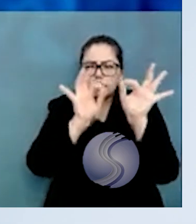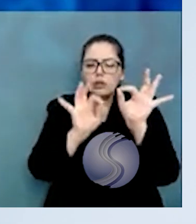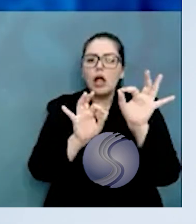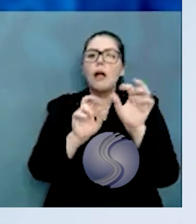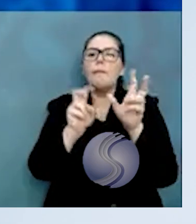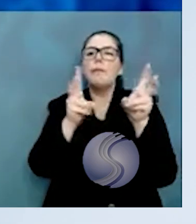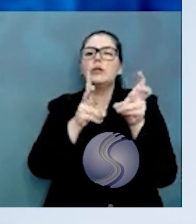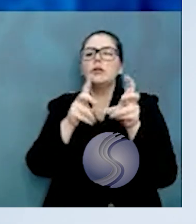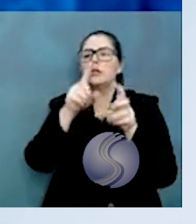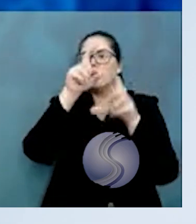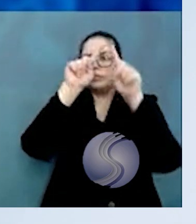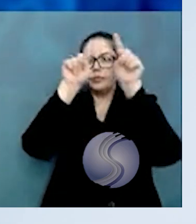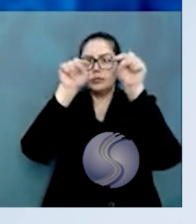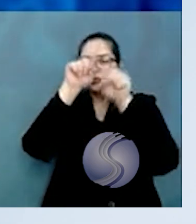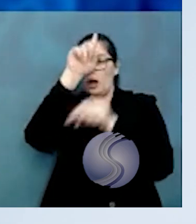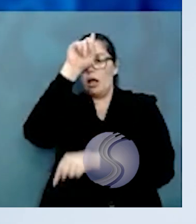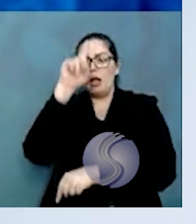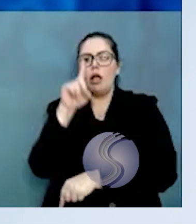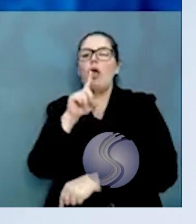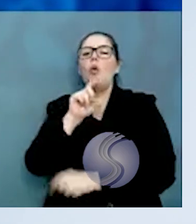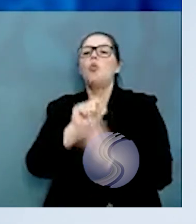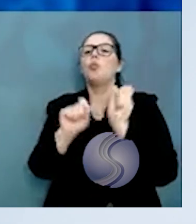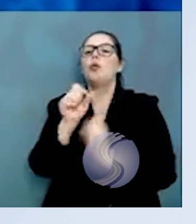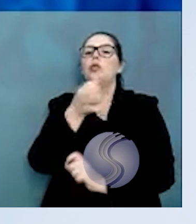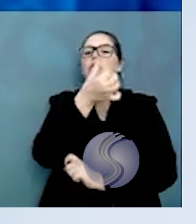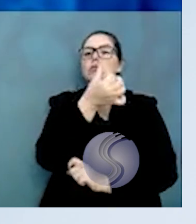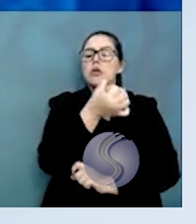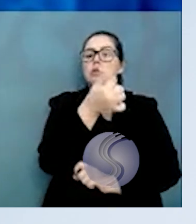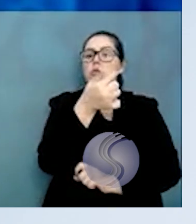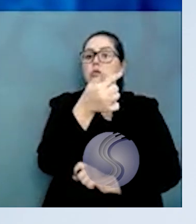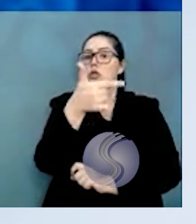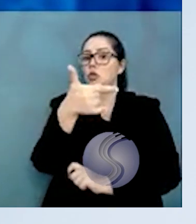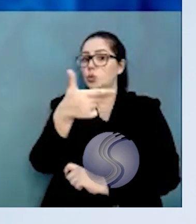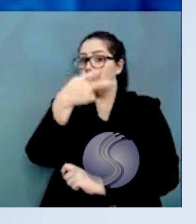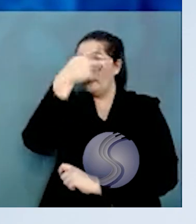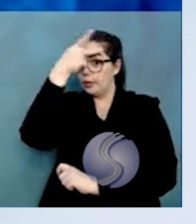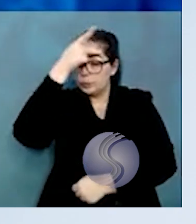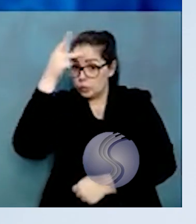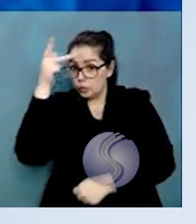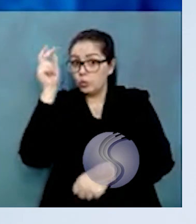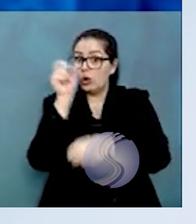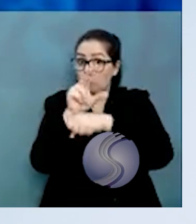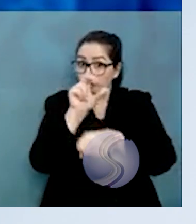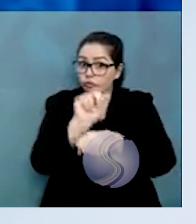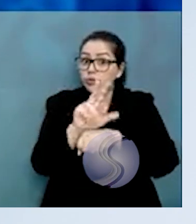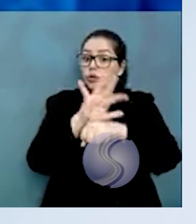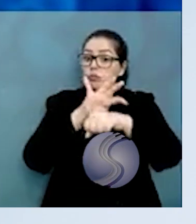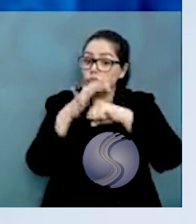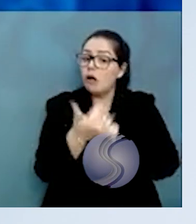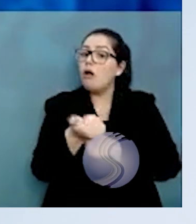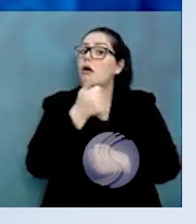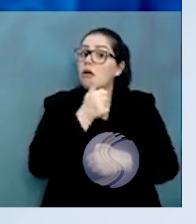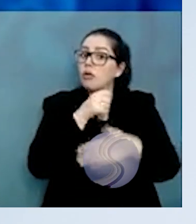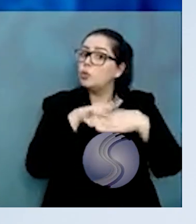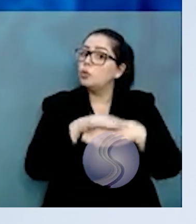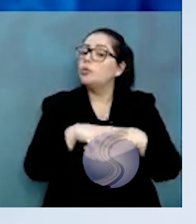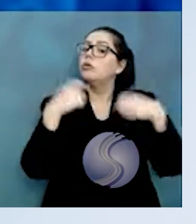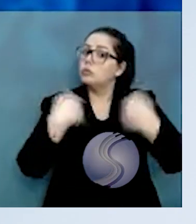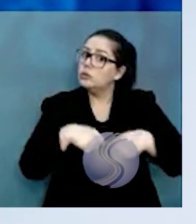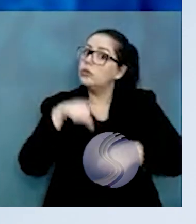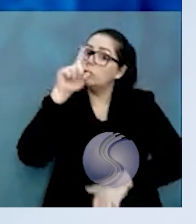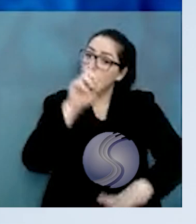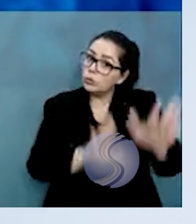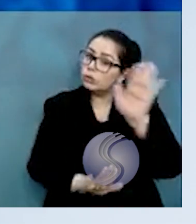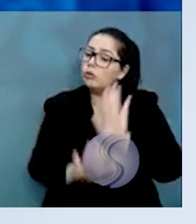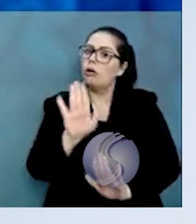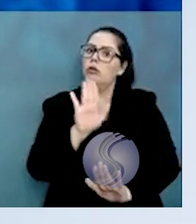652 sorrisenses com o vírus ativo. Temos 46 internados, você